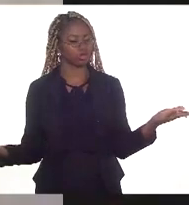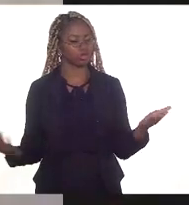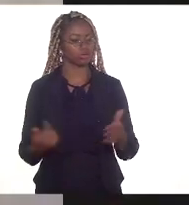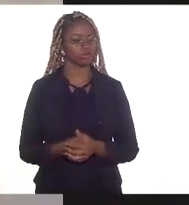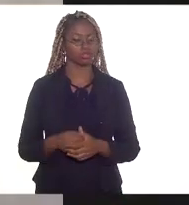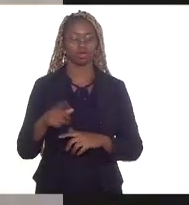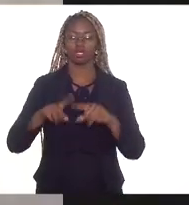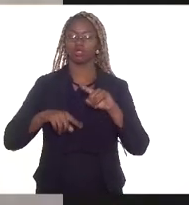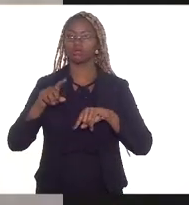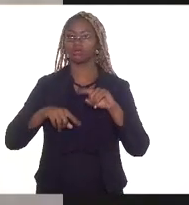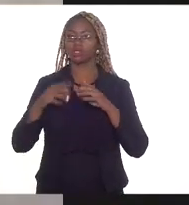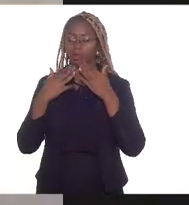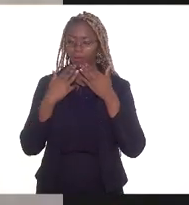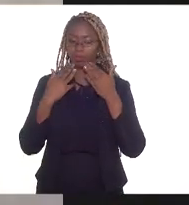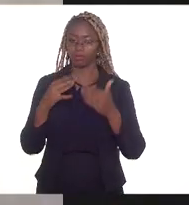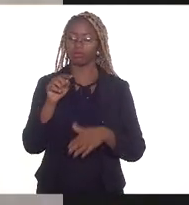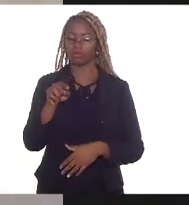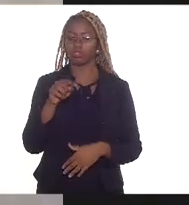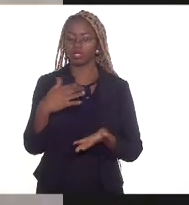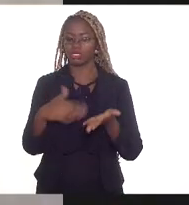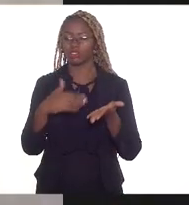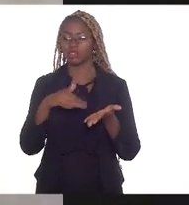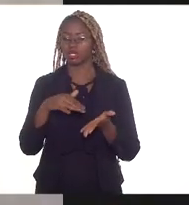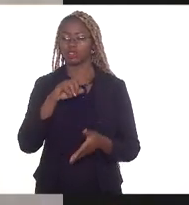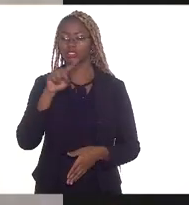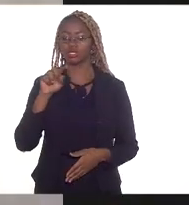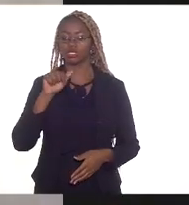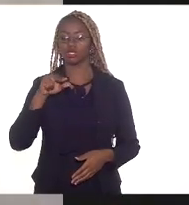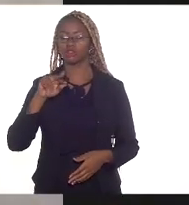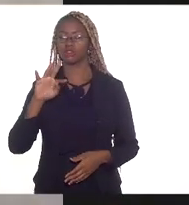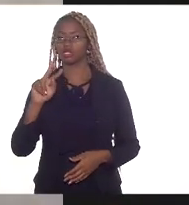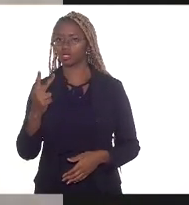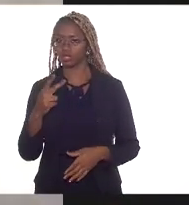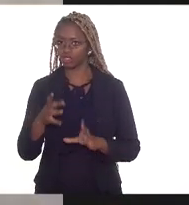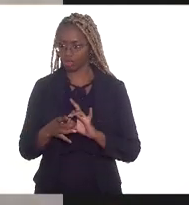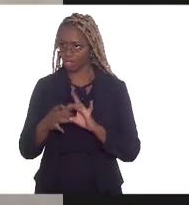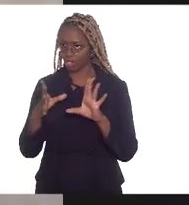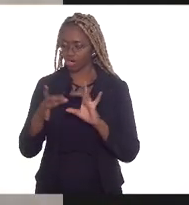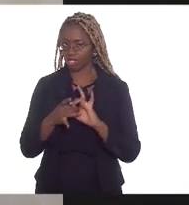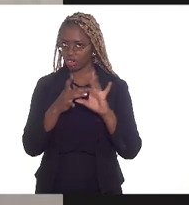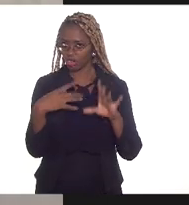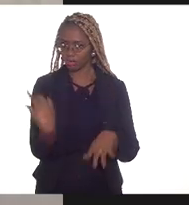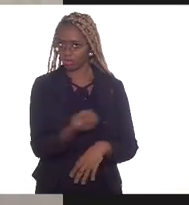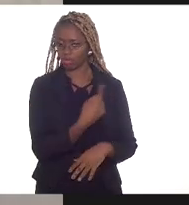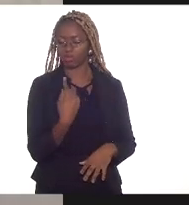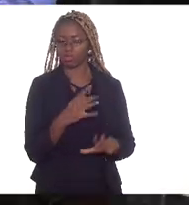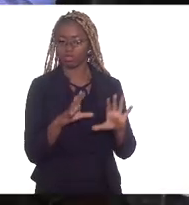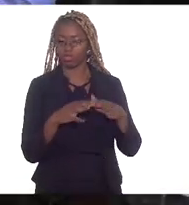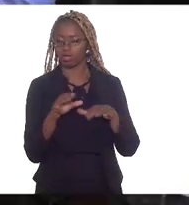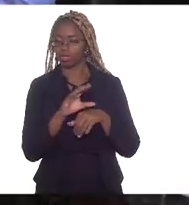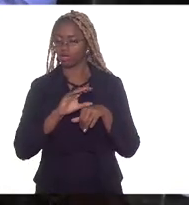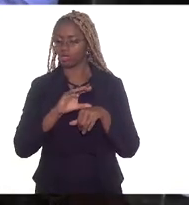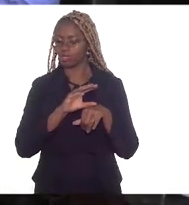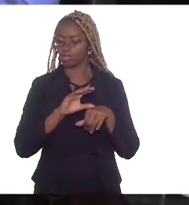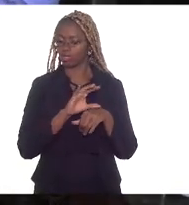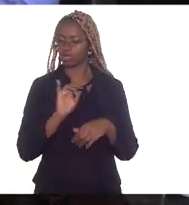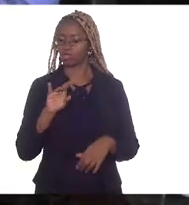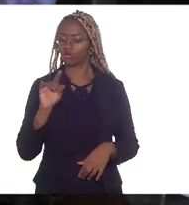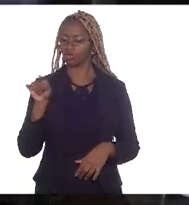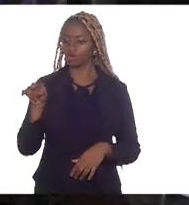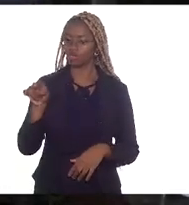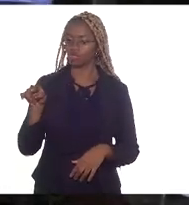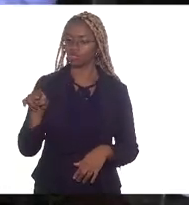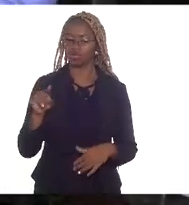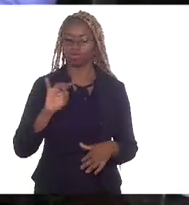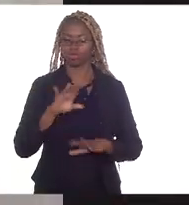Esse material de apresentação do secretário Zamit vai ser disponibilizado para a comissão. A gente pode ter acesso a ele. Era